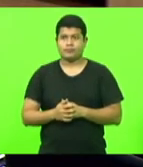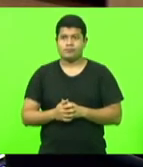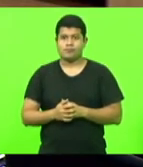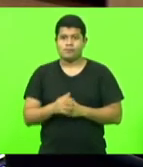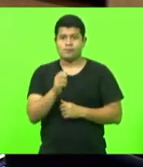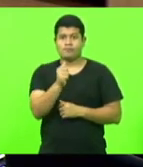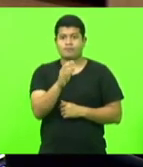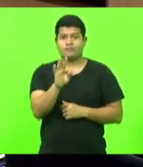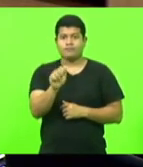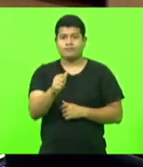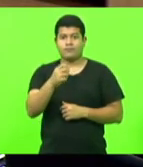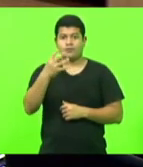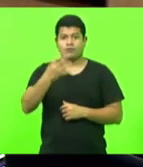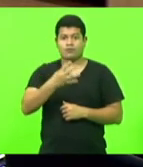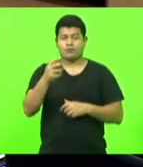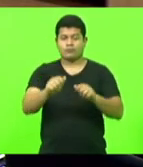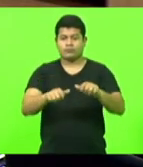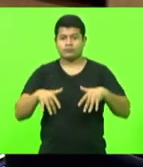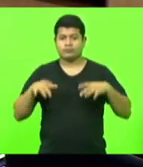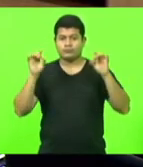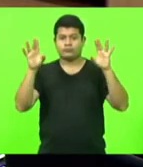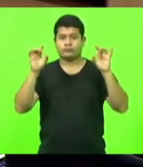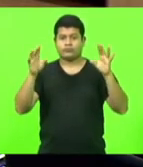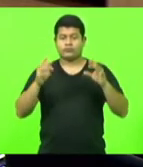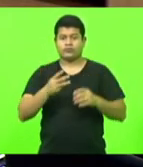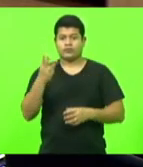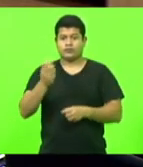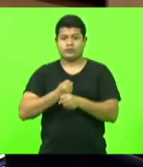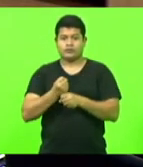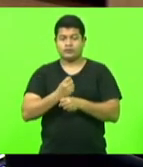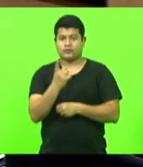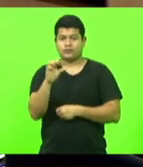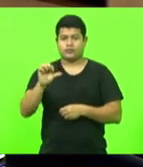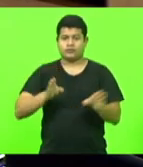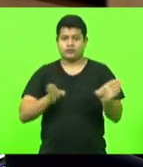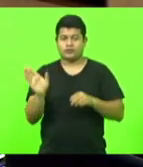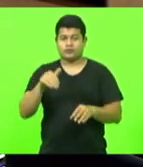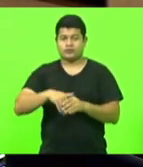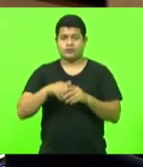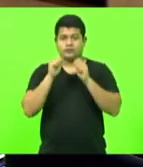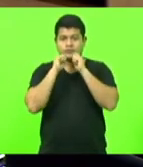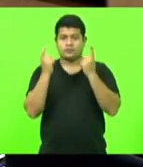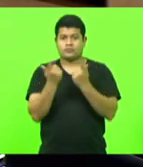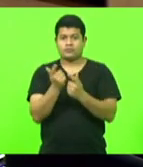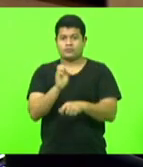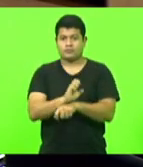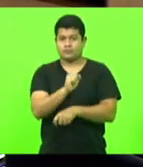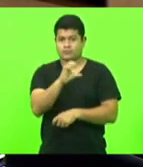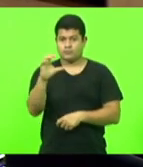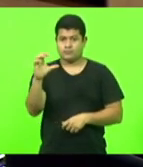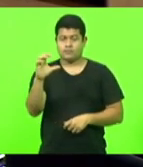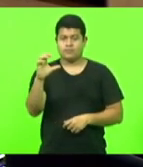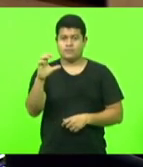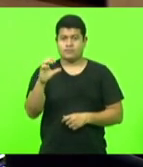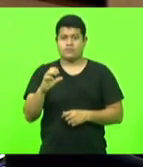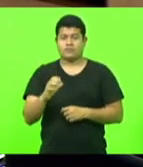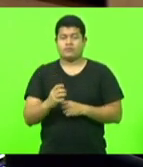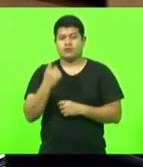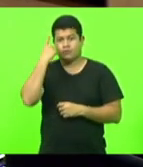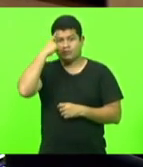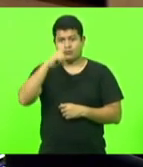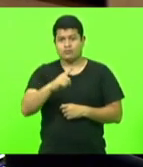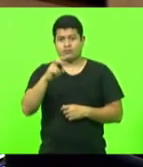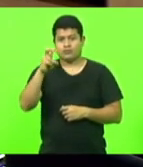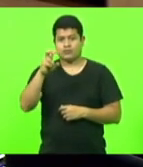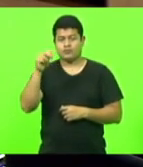Ata da 4ª Sessão Solene da 3ª Sessão Legislativa da 19ª Legislatura da Assembleia Legislativa do Estado de Santa Catarina, realizada em